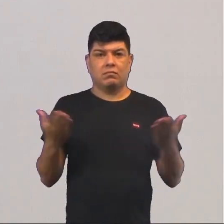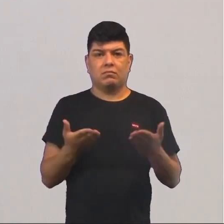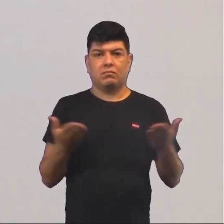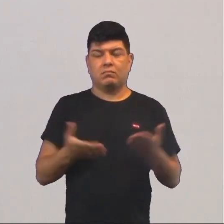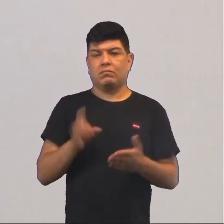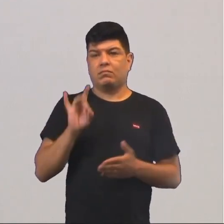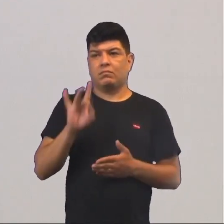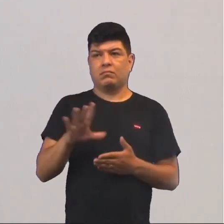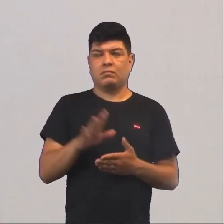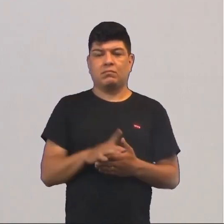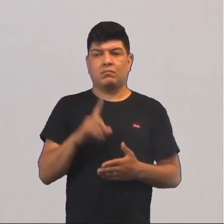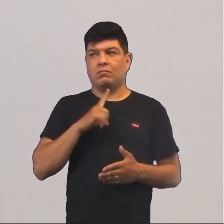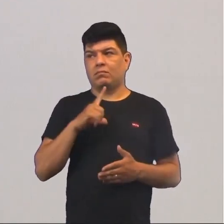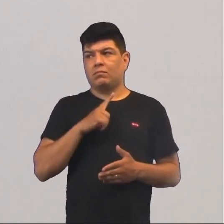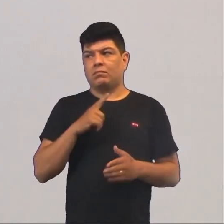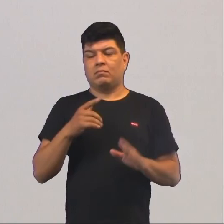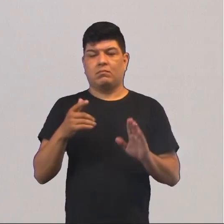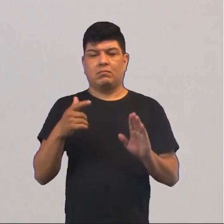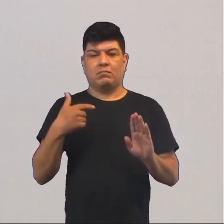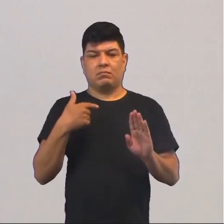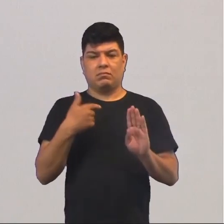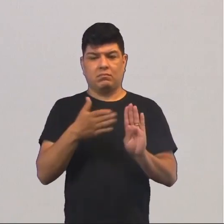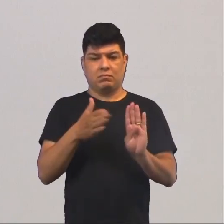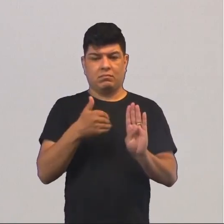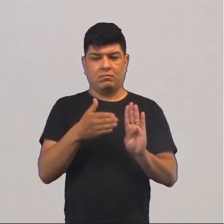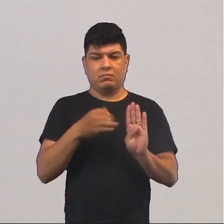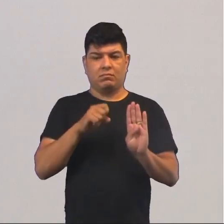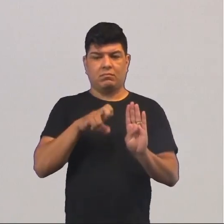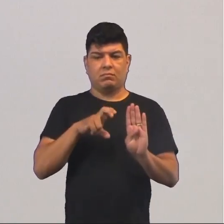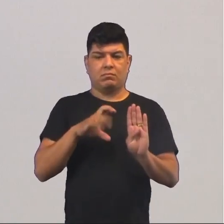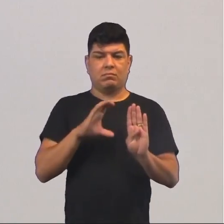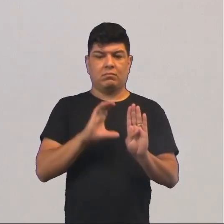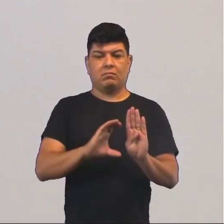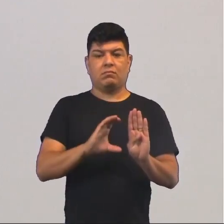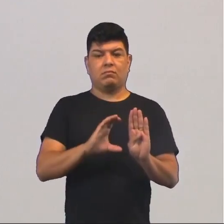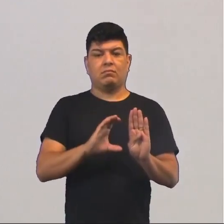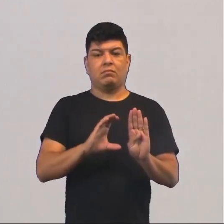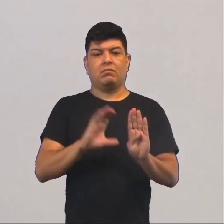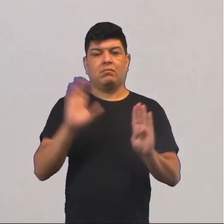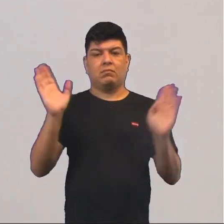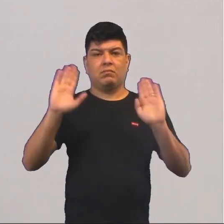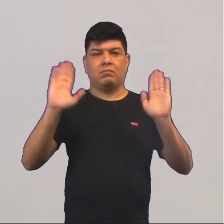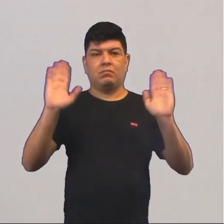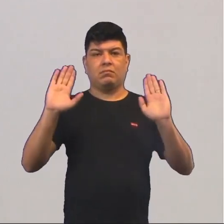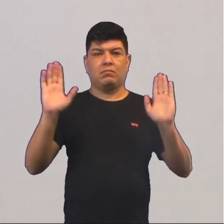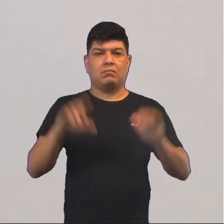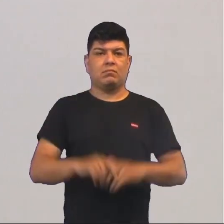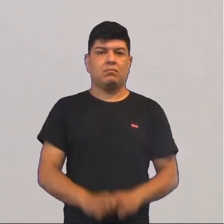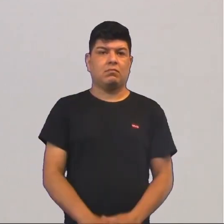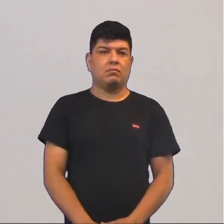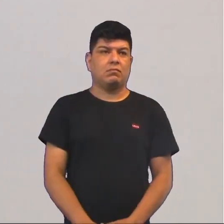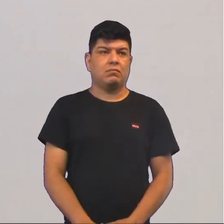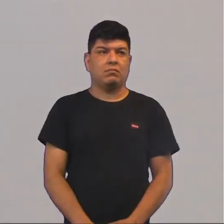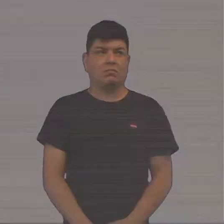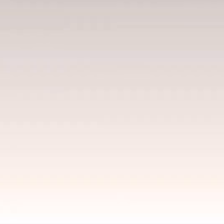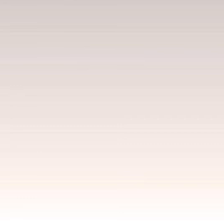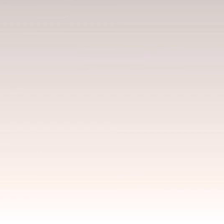hoje é só. Para ter acesso a esse e demais conteúdos, acesse a plataforma Eduque. Até a próxima aula.